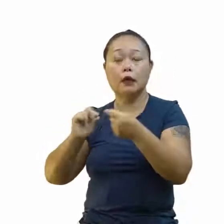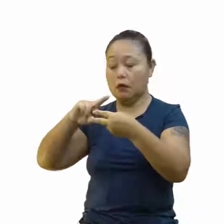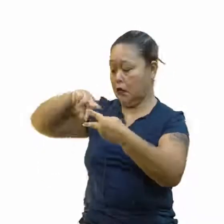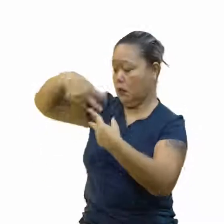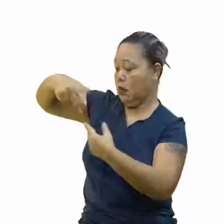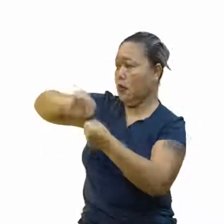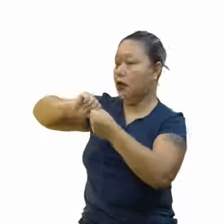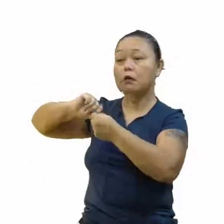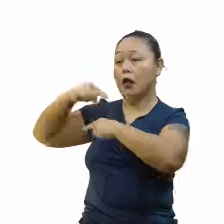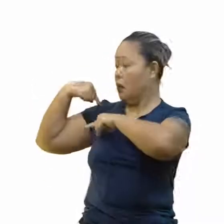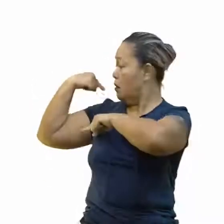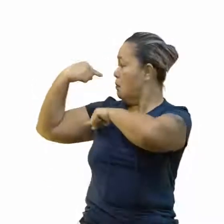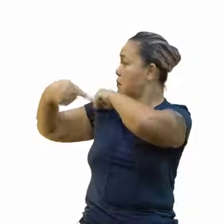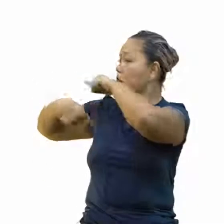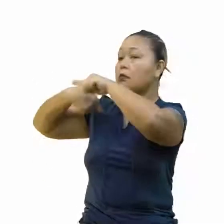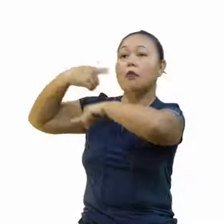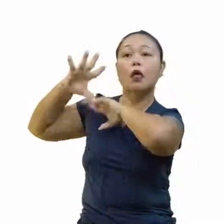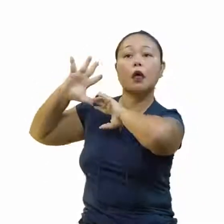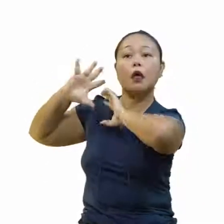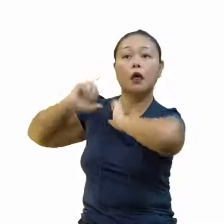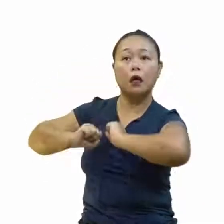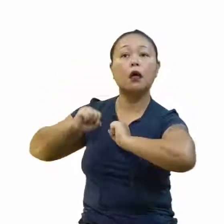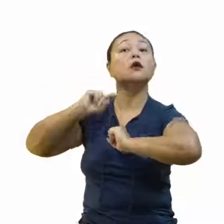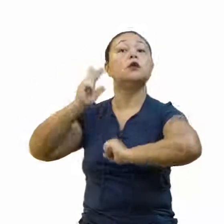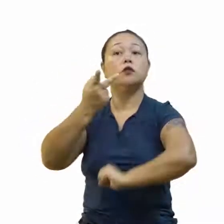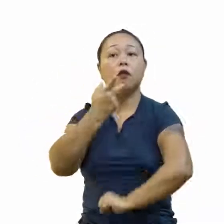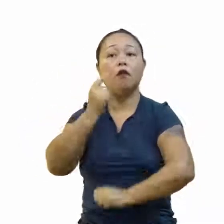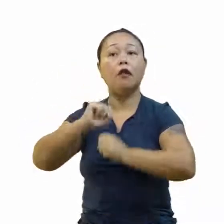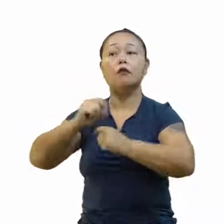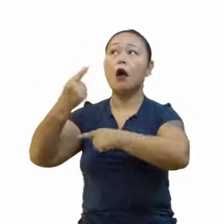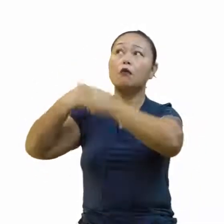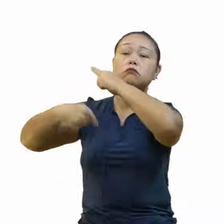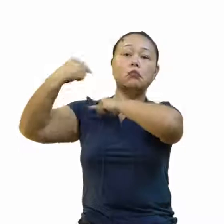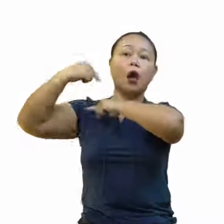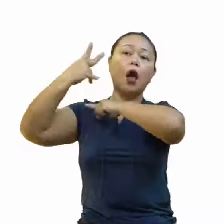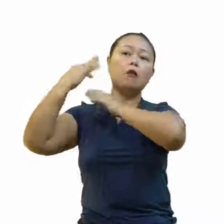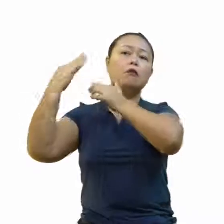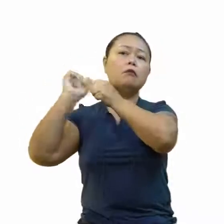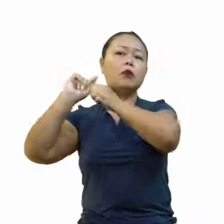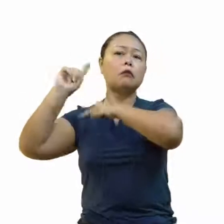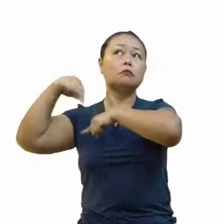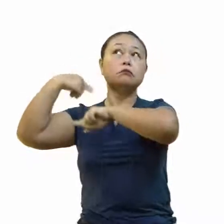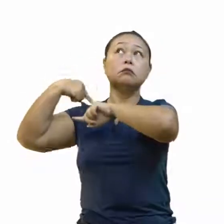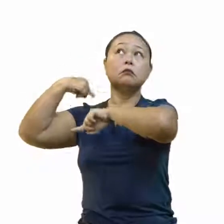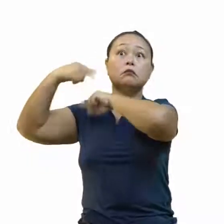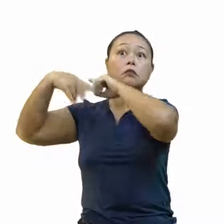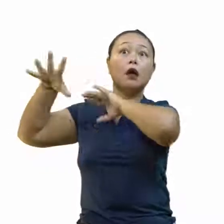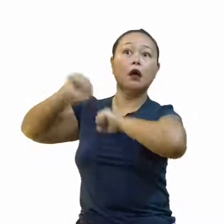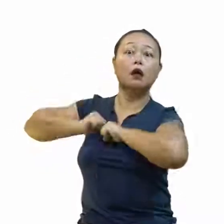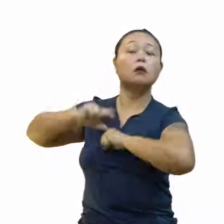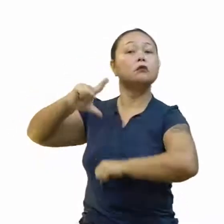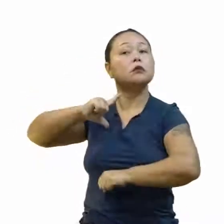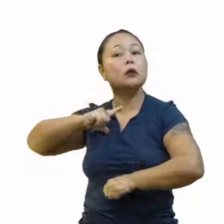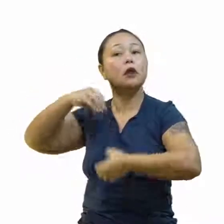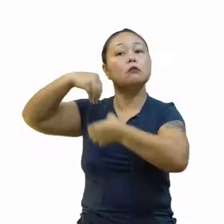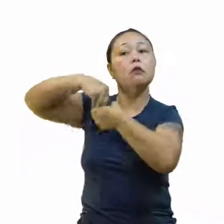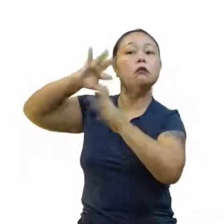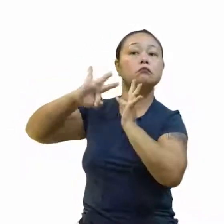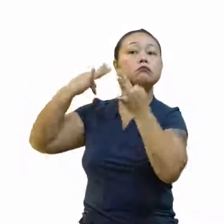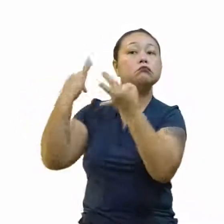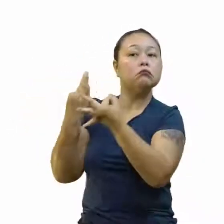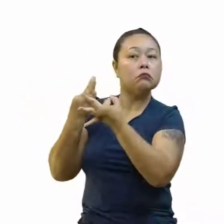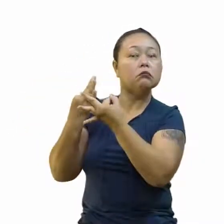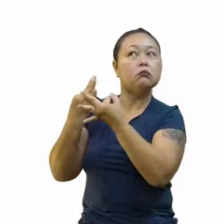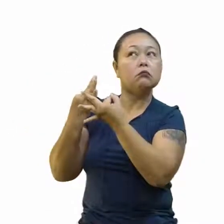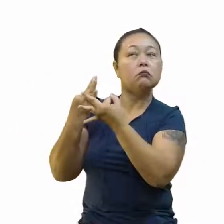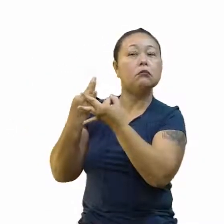e hereditariedade, que eu já mencionei logo no início para vocês, Então, se eu tenho casos na família, eu